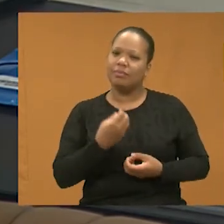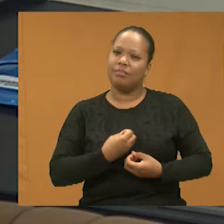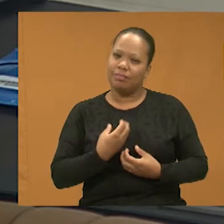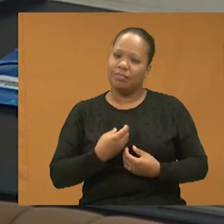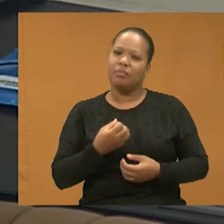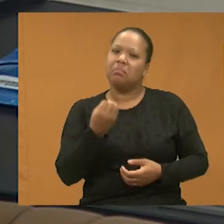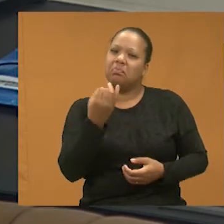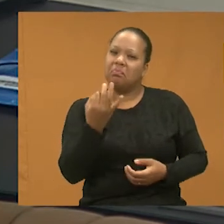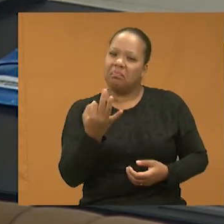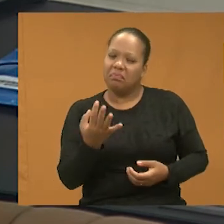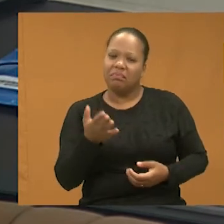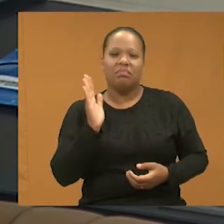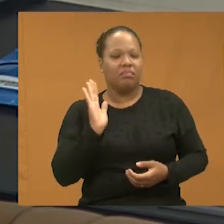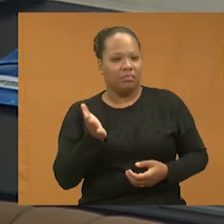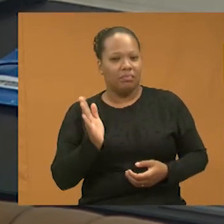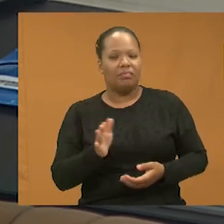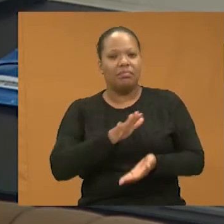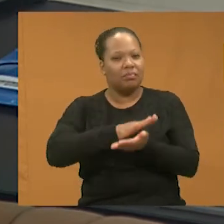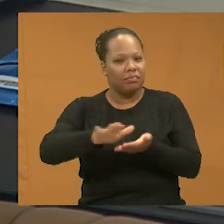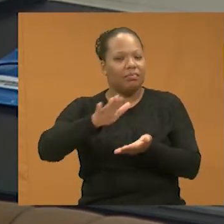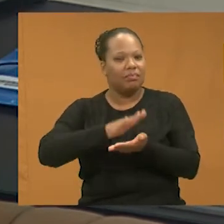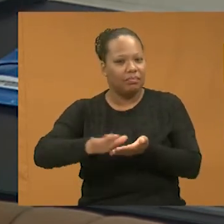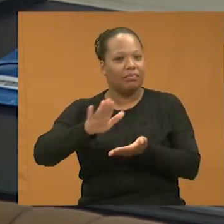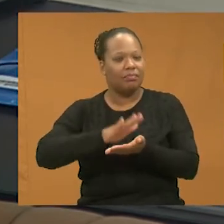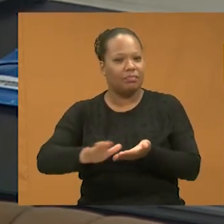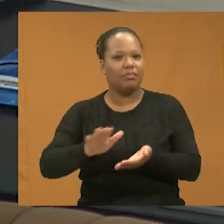informação, Paulinho, nós já fizemos lá no Santa Paula.